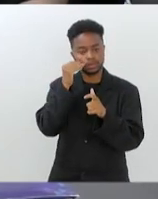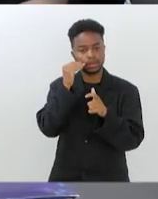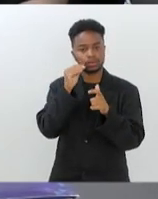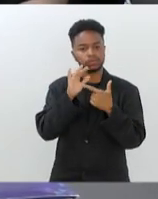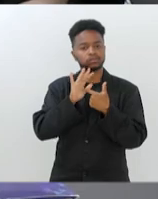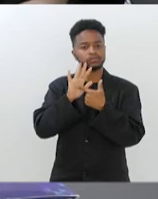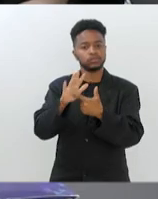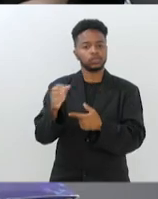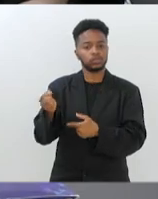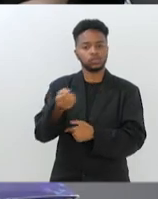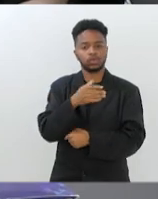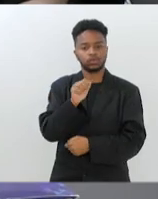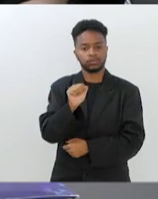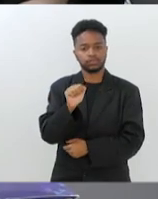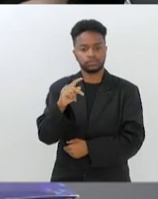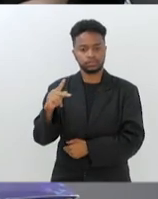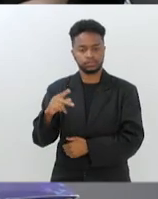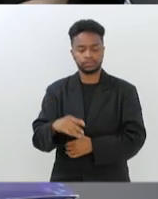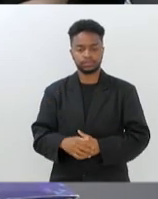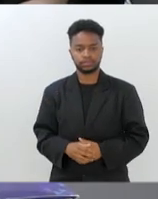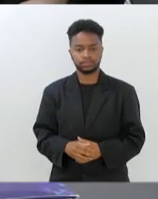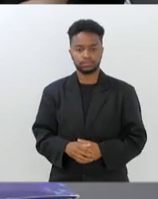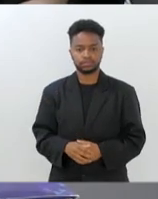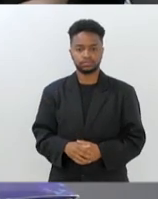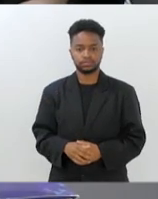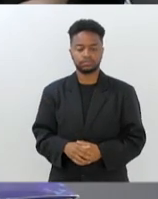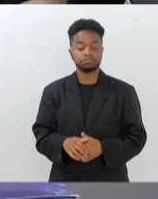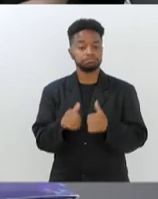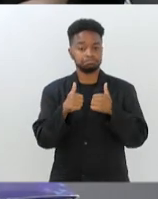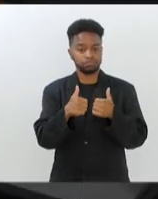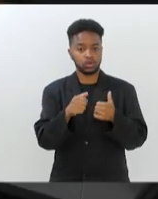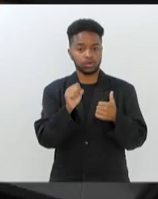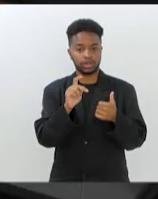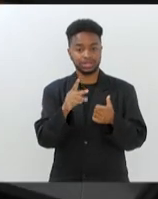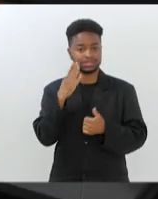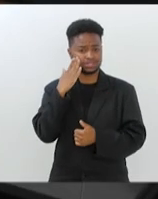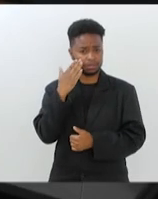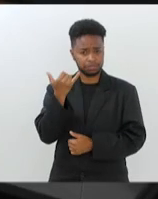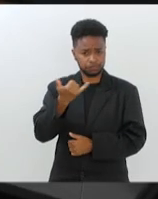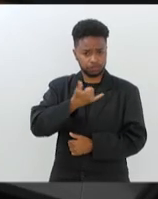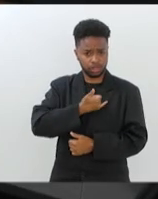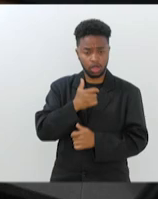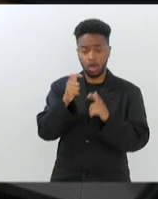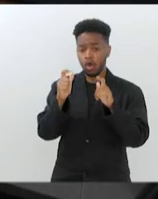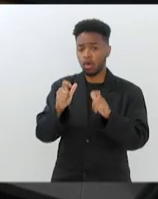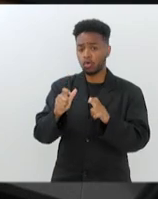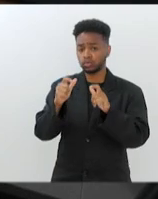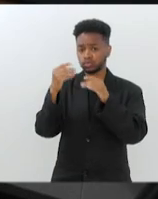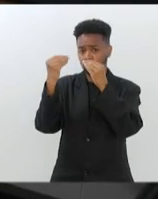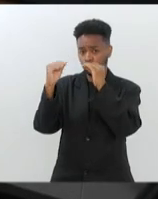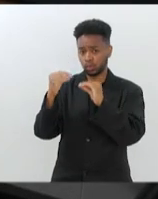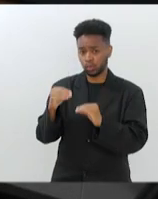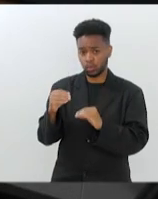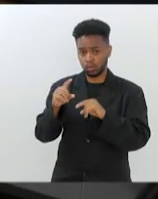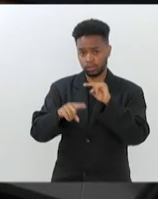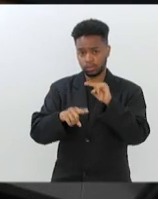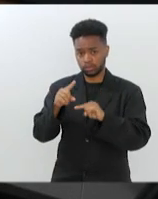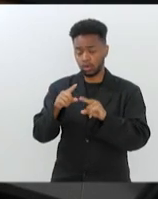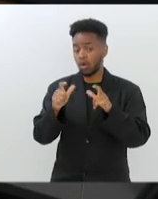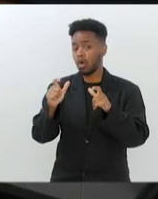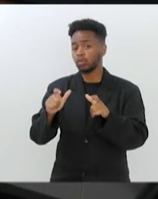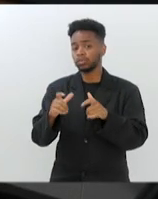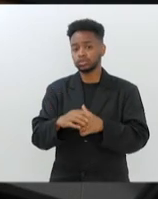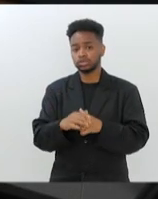nova ferramenta tá e o senhor sabe dizer onde é que foram veiculadas essas essa campanha onde é que foi